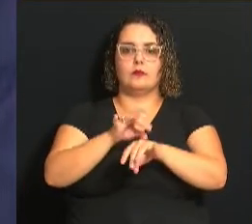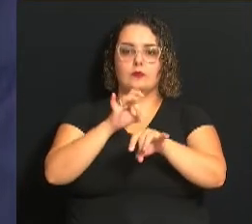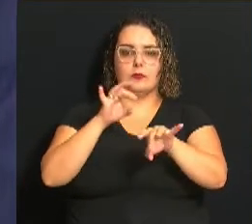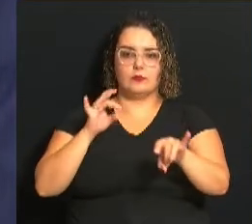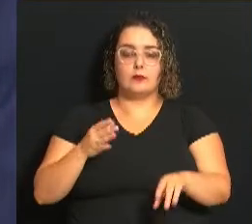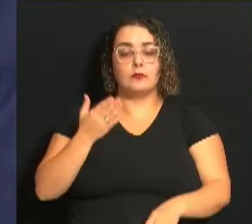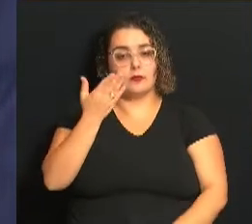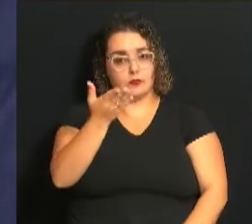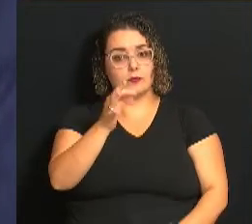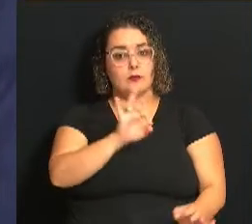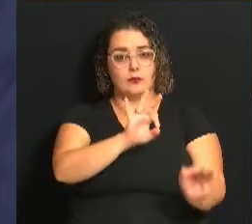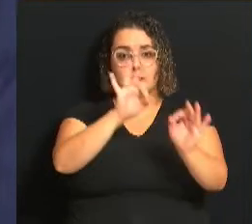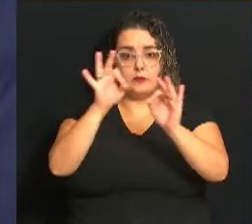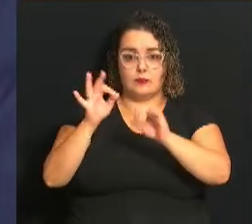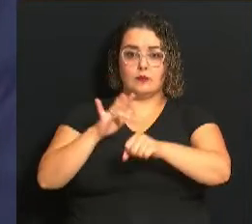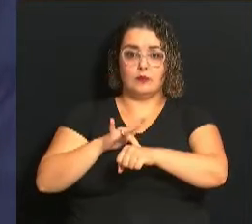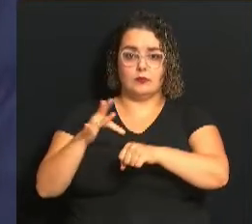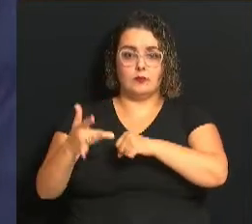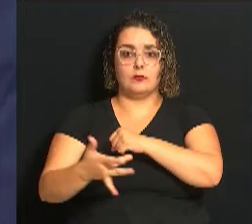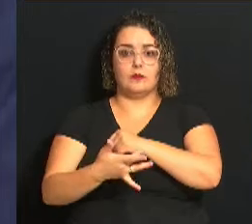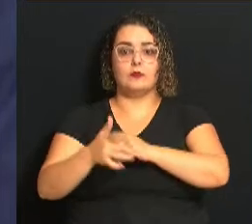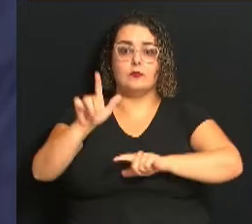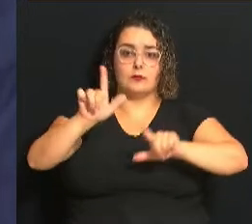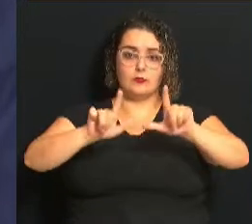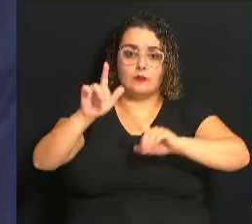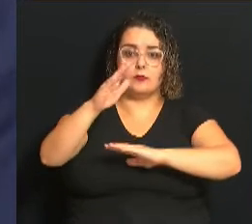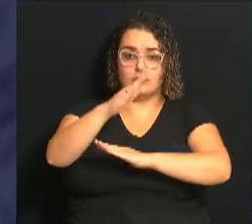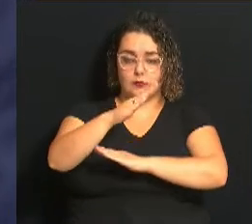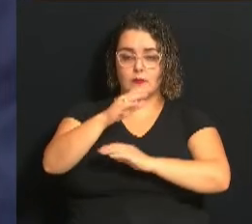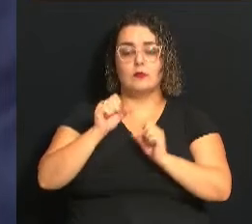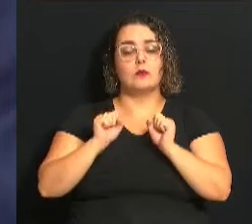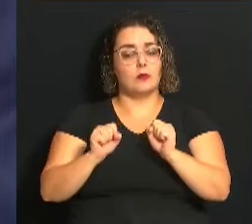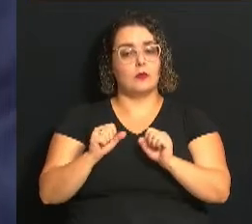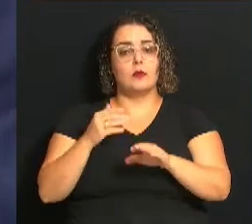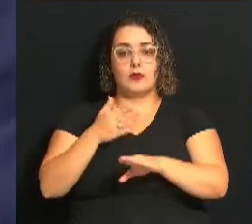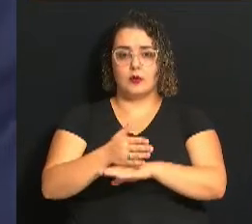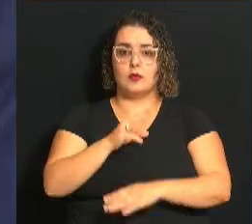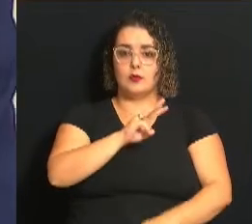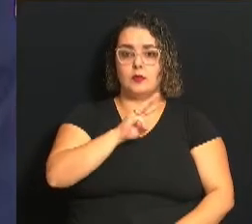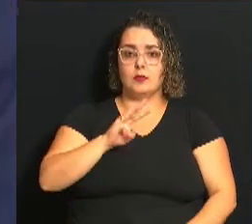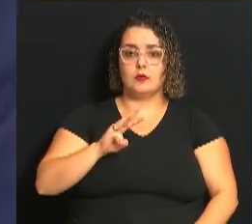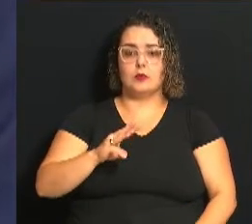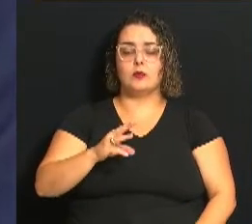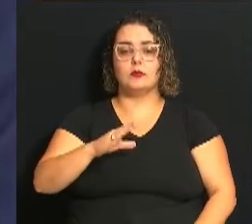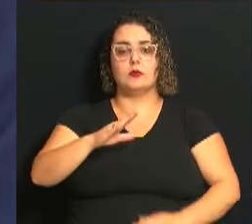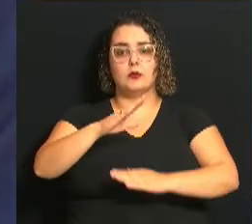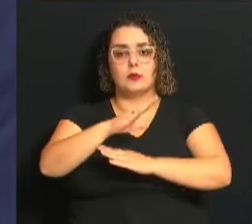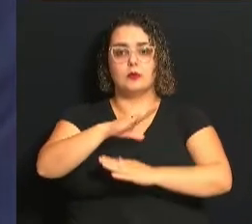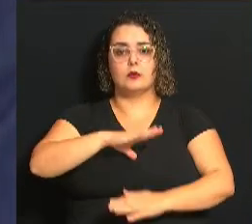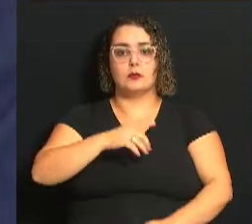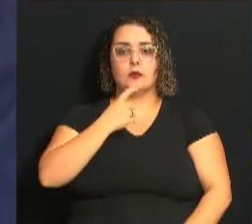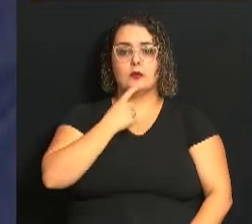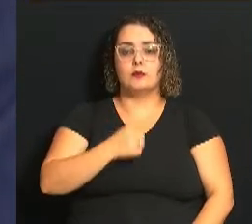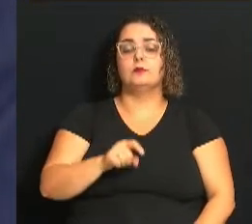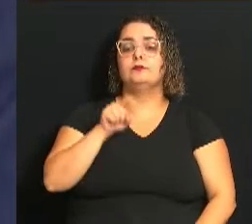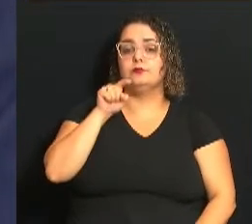que nos acompanha pelas redes sociais ou pela TV Câmara, pode acessar o site da Câmara Municipal de Campinas,